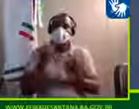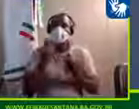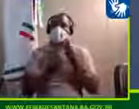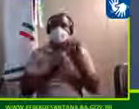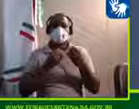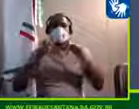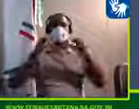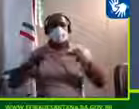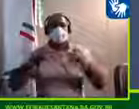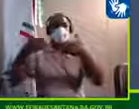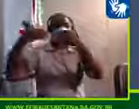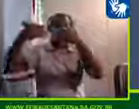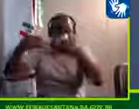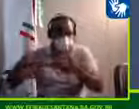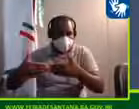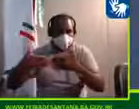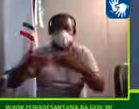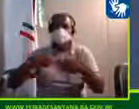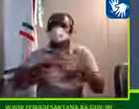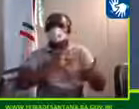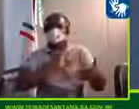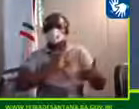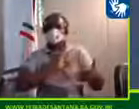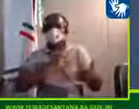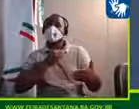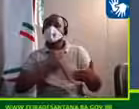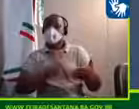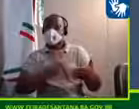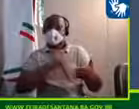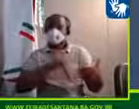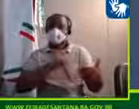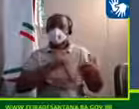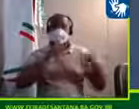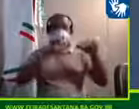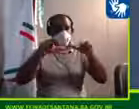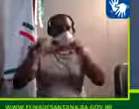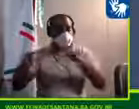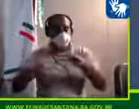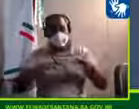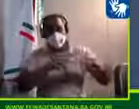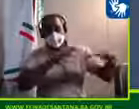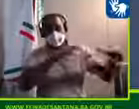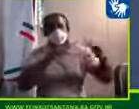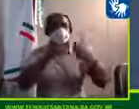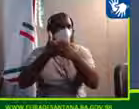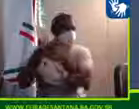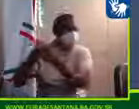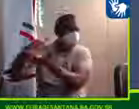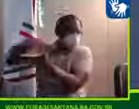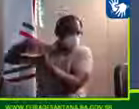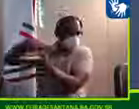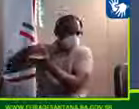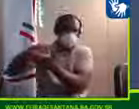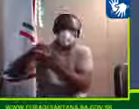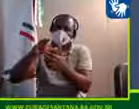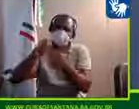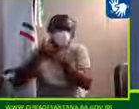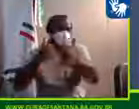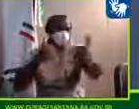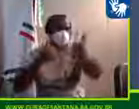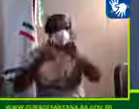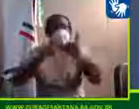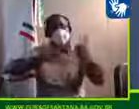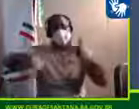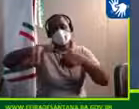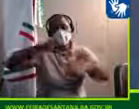policiais foram também muito necessárias. Em alguns lugares menos próximos do centro, parece que ainda aconteceram algumas movimentações.